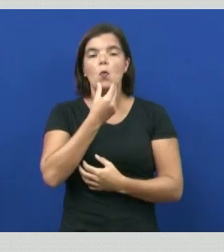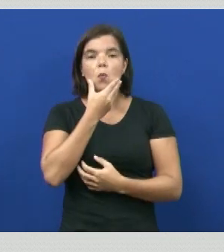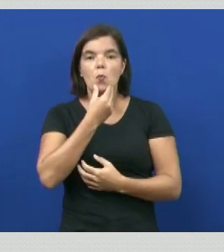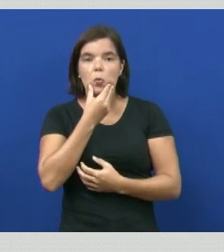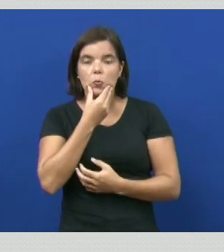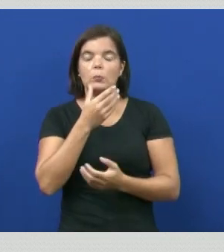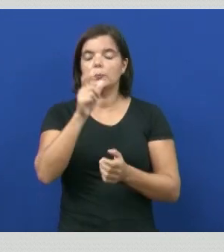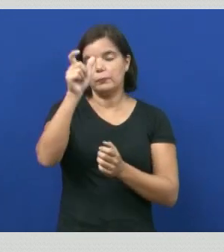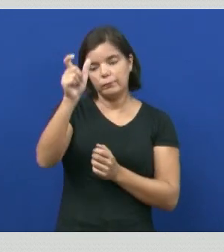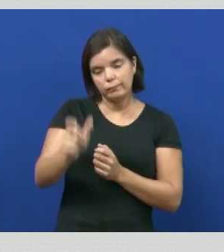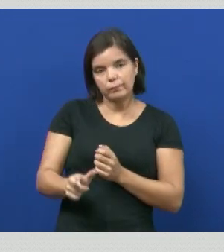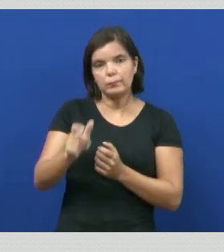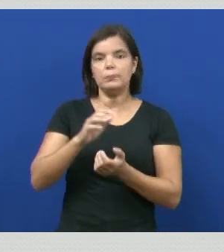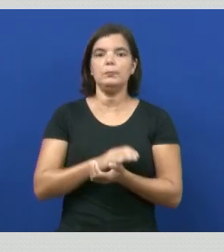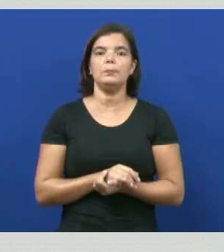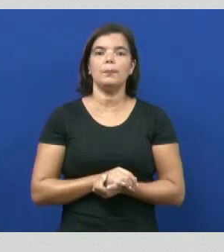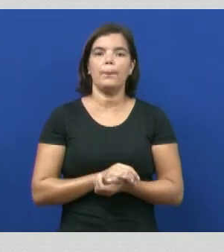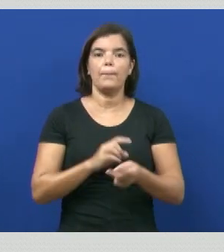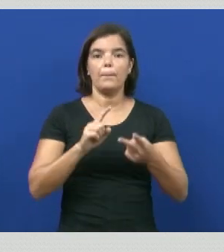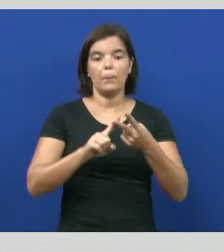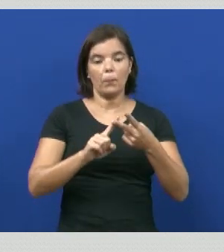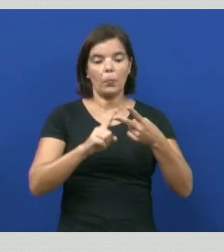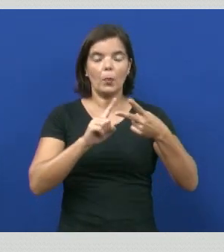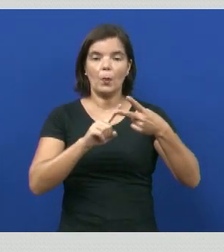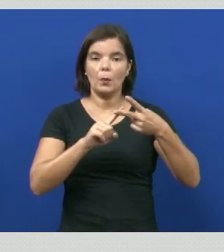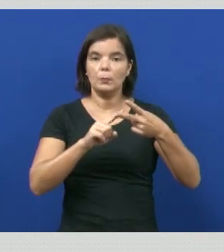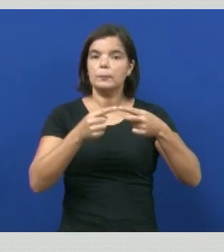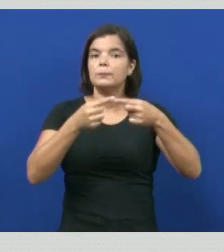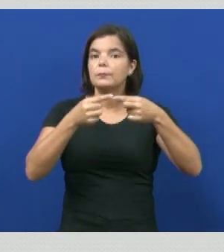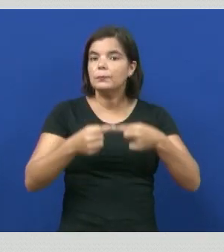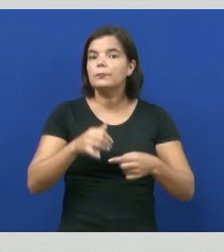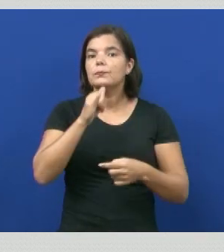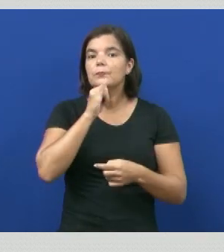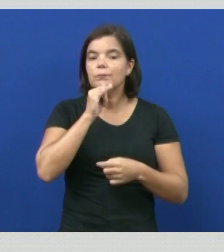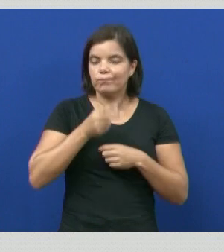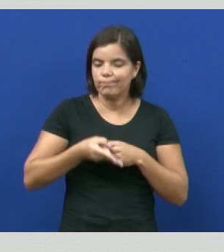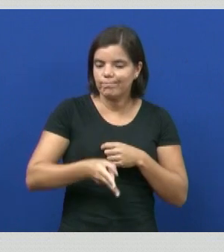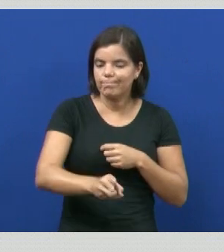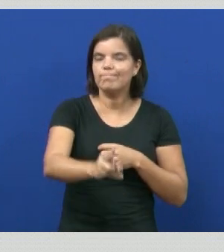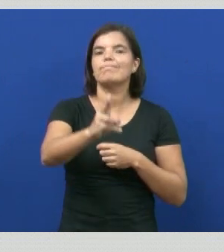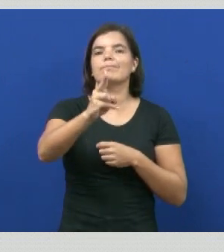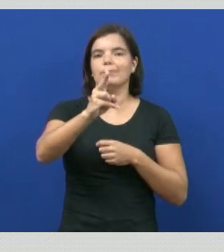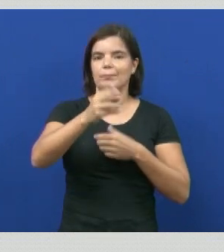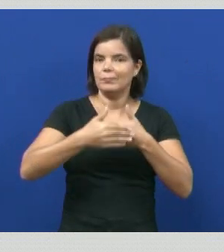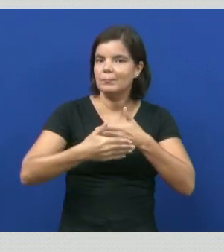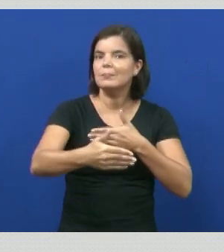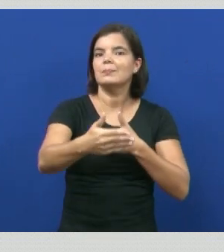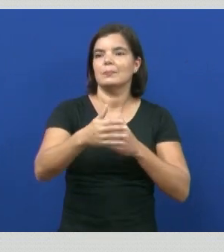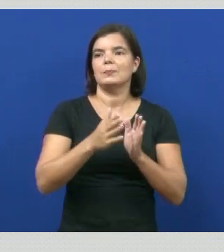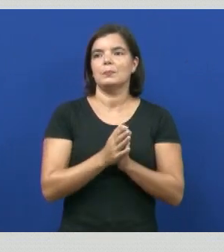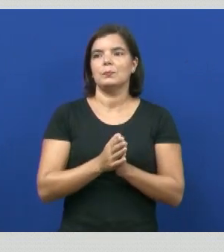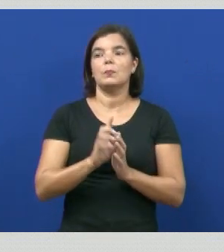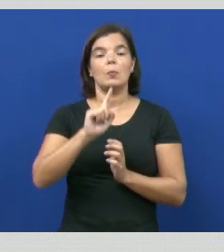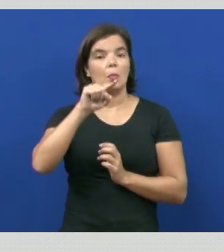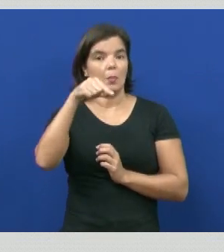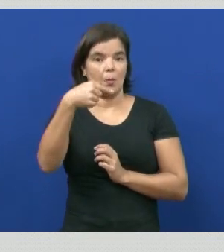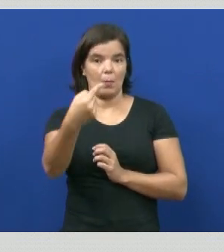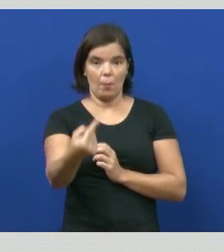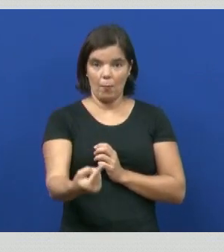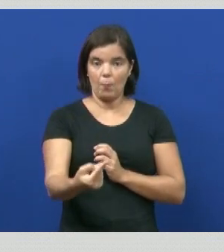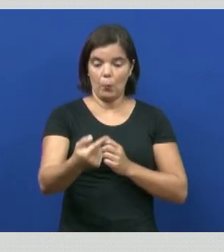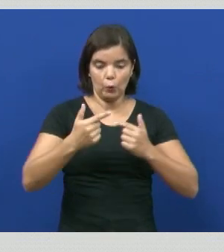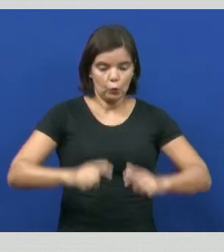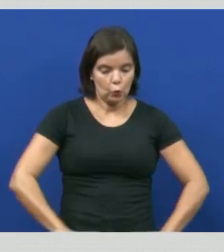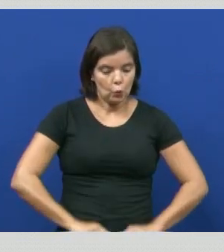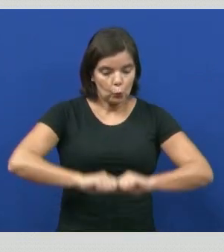que é o sujeito. Logo abaixo, nós temos um exemplo de coesão sequencial. No trecho, pouco depois, tendo